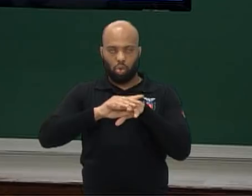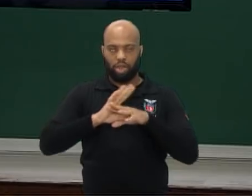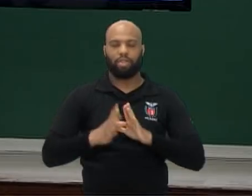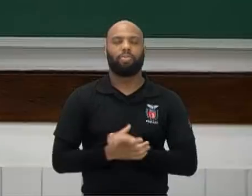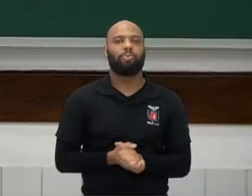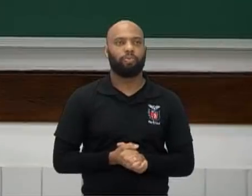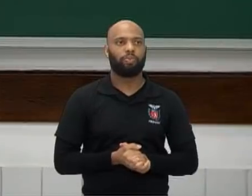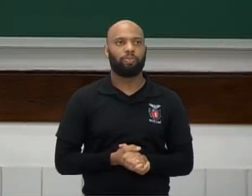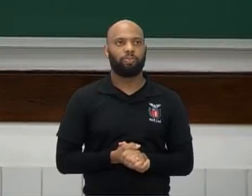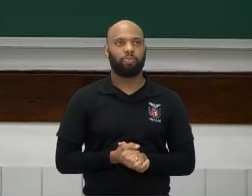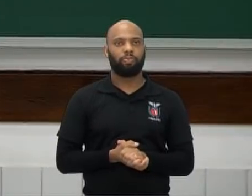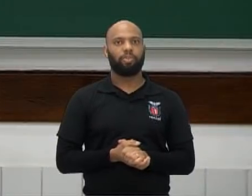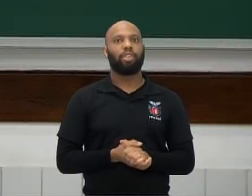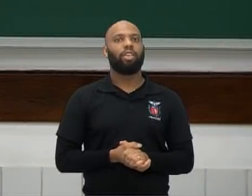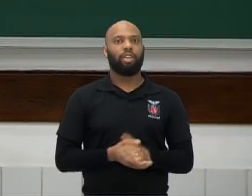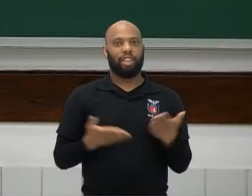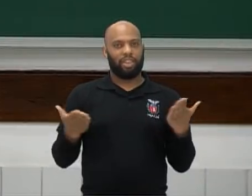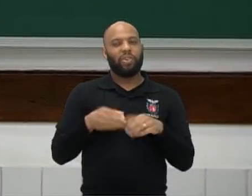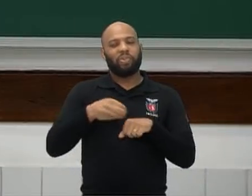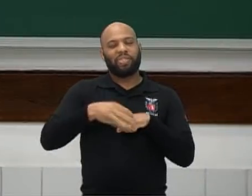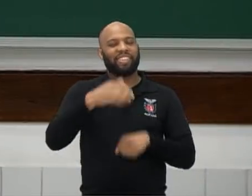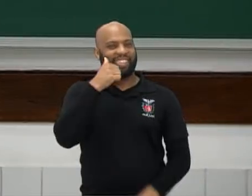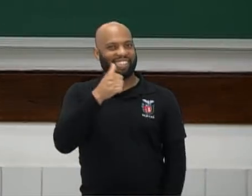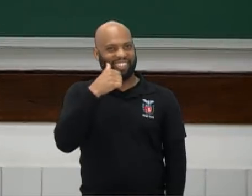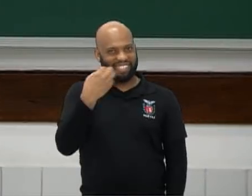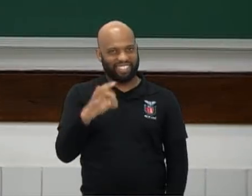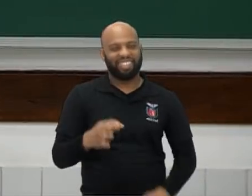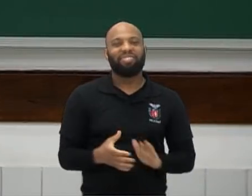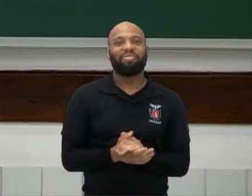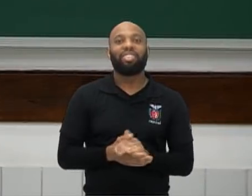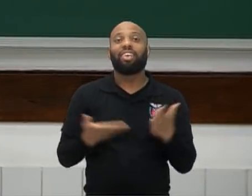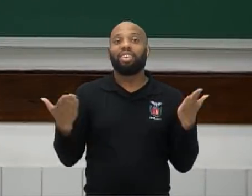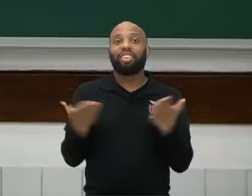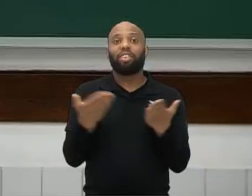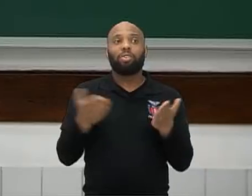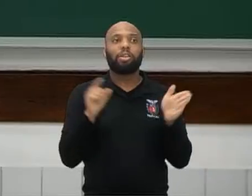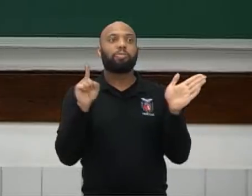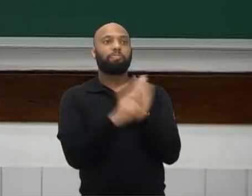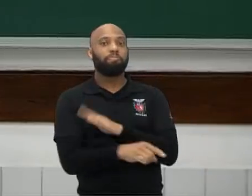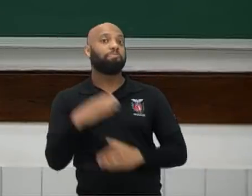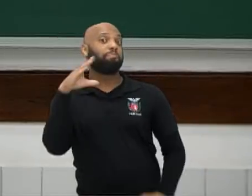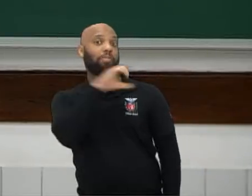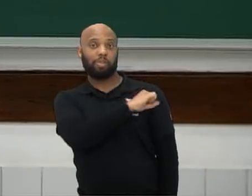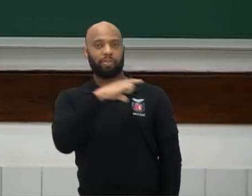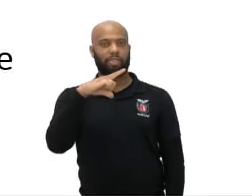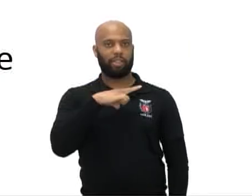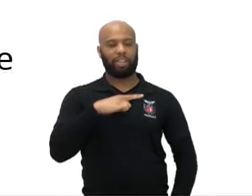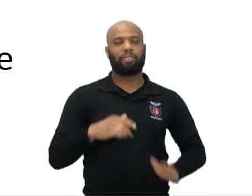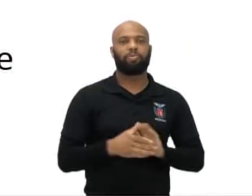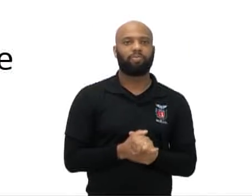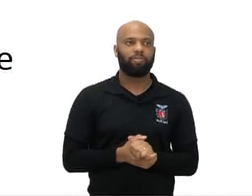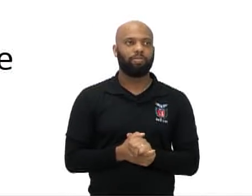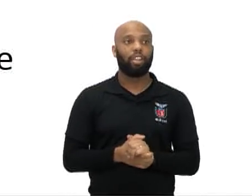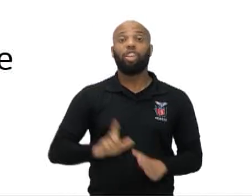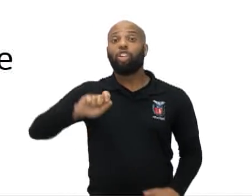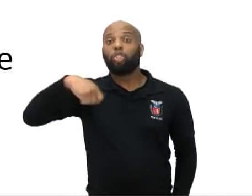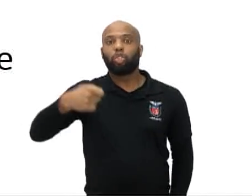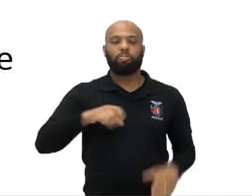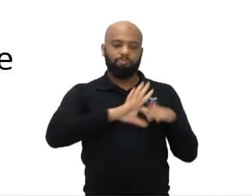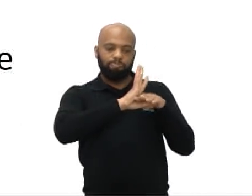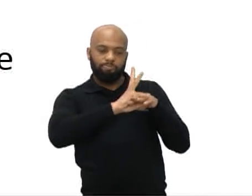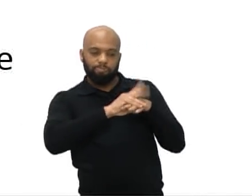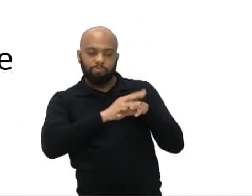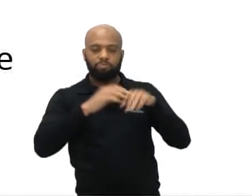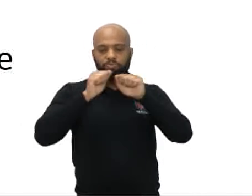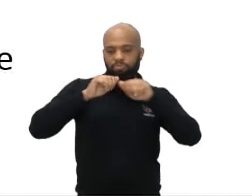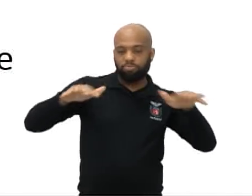contaminado. Dicas femininas agora, né, pessoal? Muito bem. Vamos a um quiz, então, da nossa aula. Sobre as doenças que são